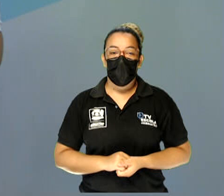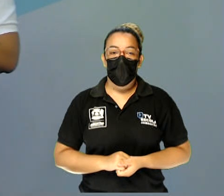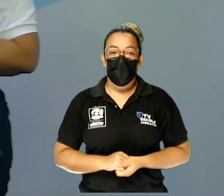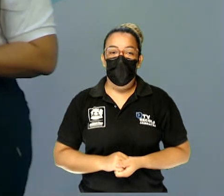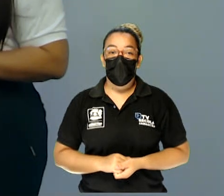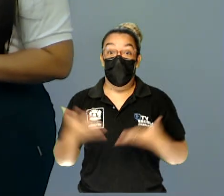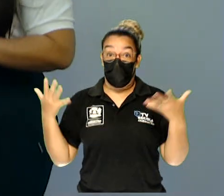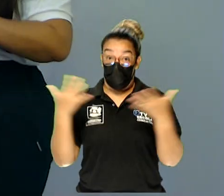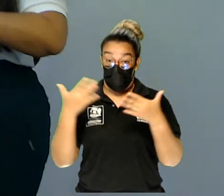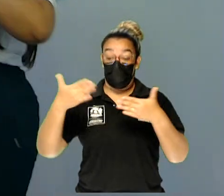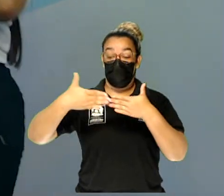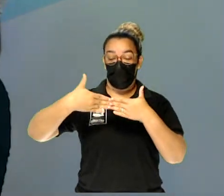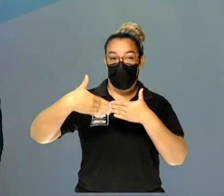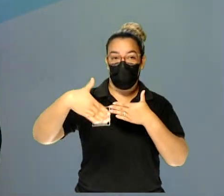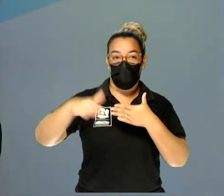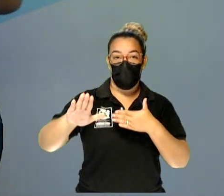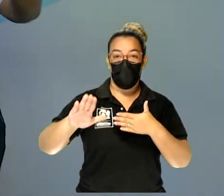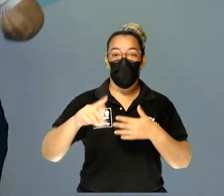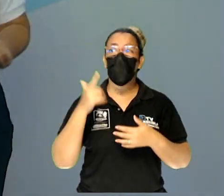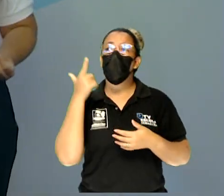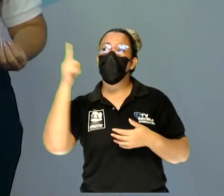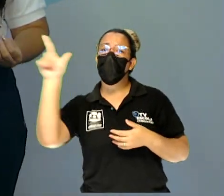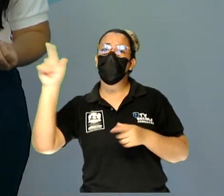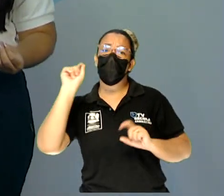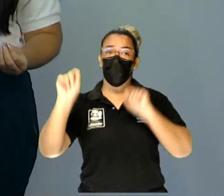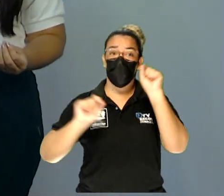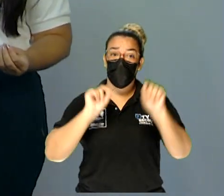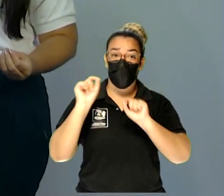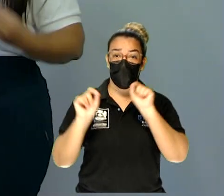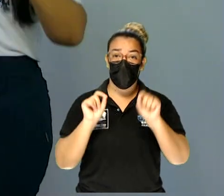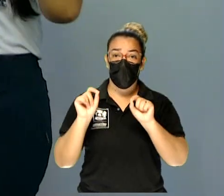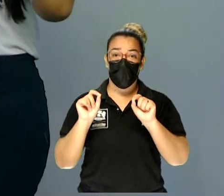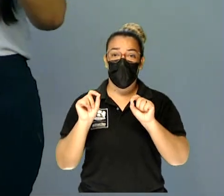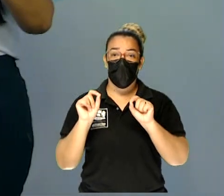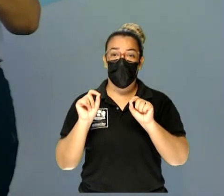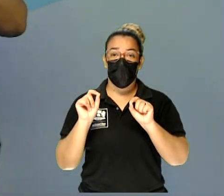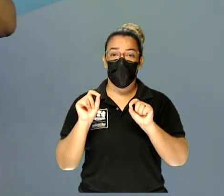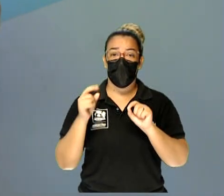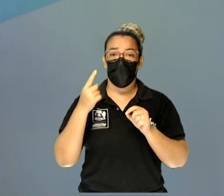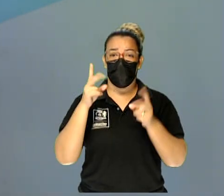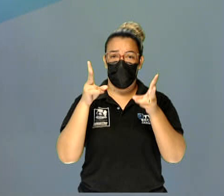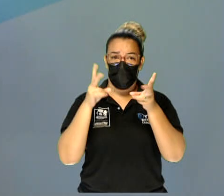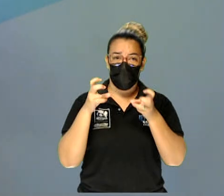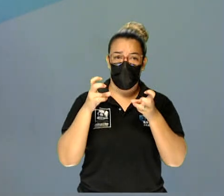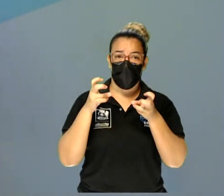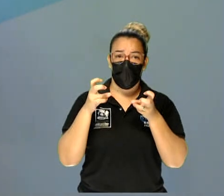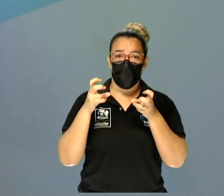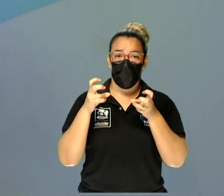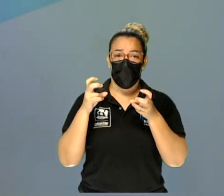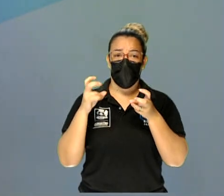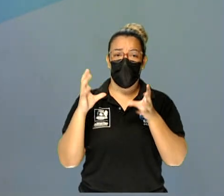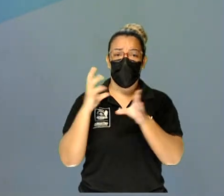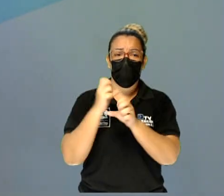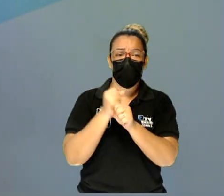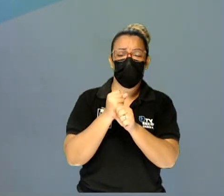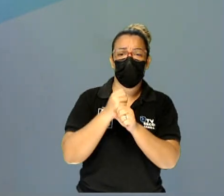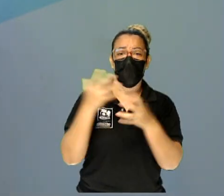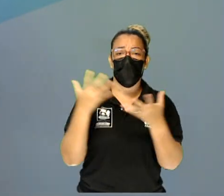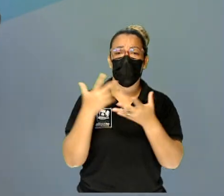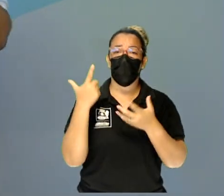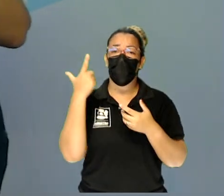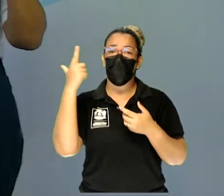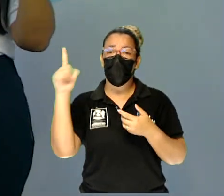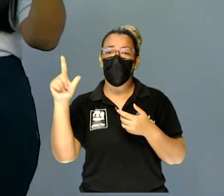Vamos continuar. E a outra propriedade da adição, vimos o fechamento, né? A comutativa, agora ela